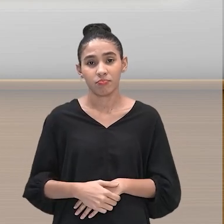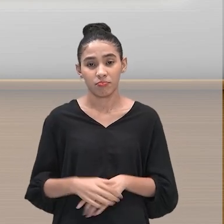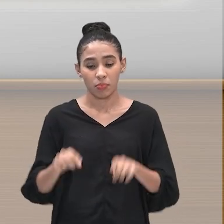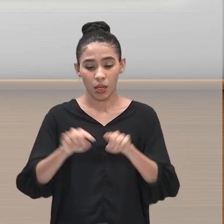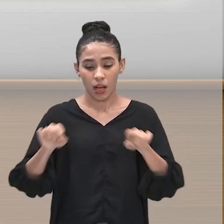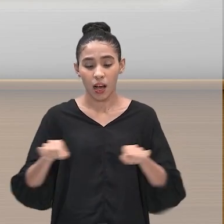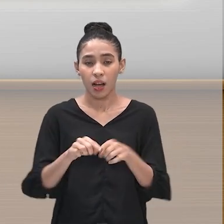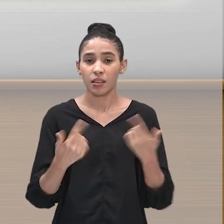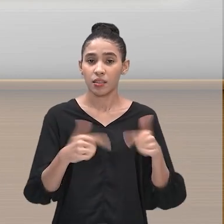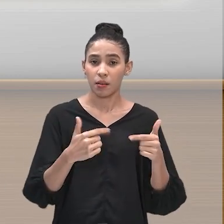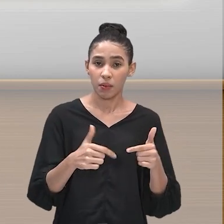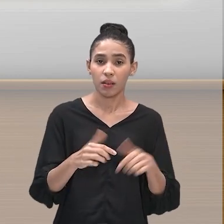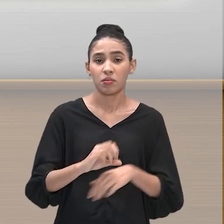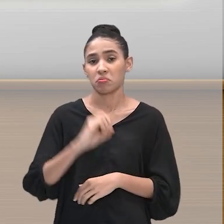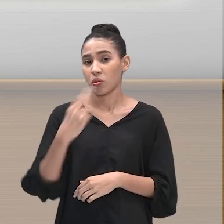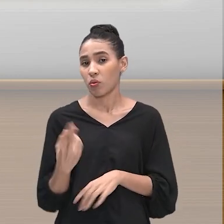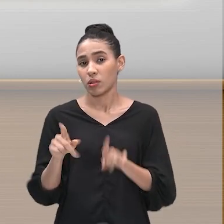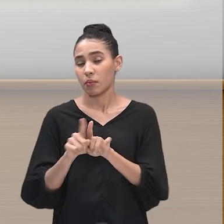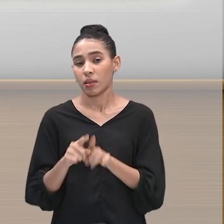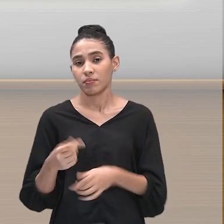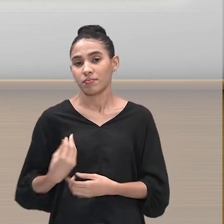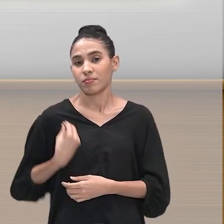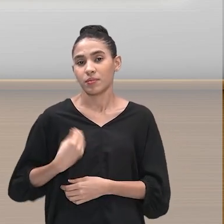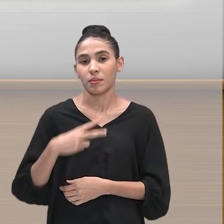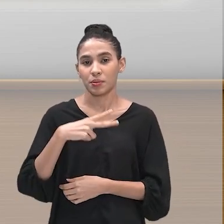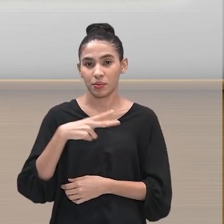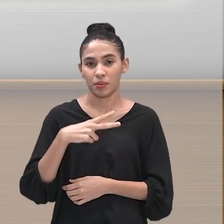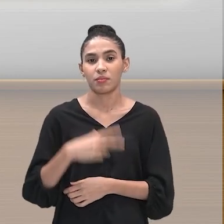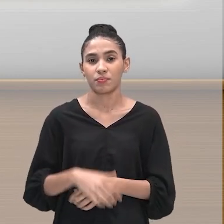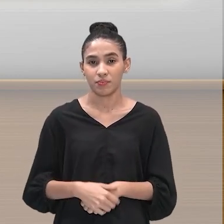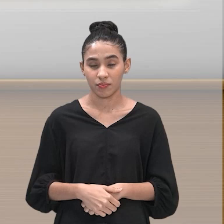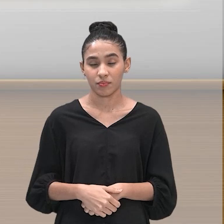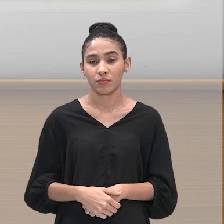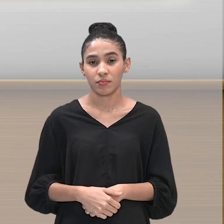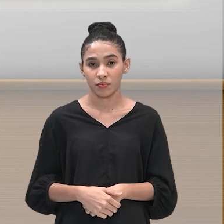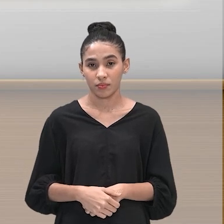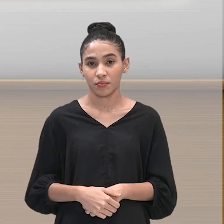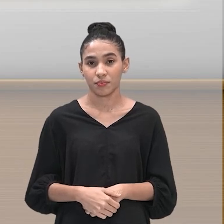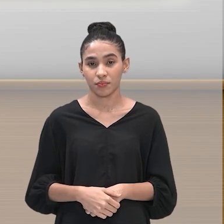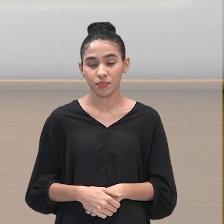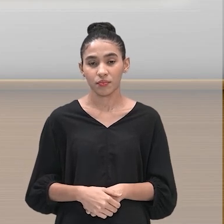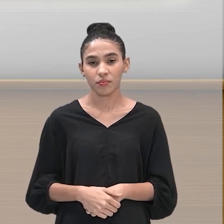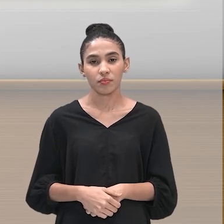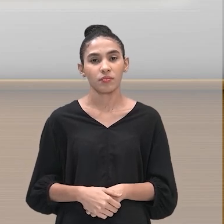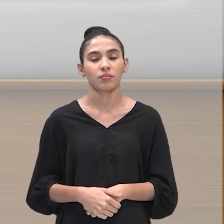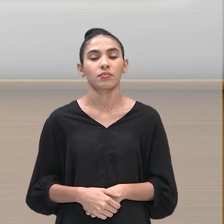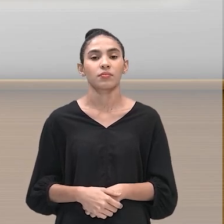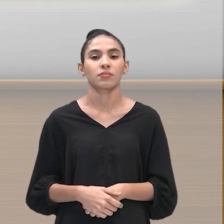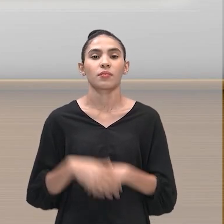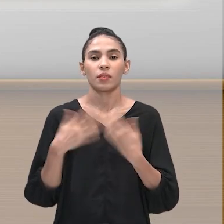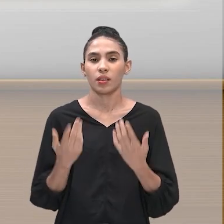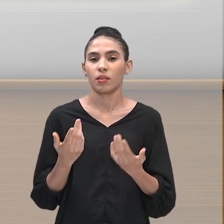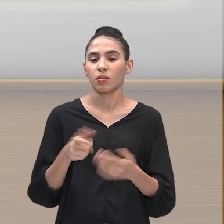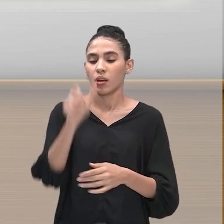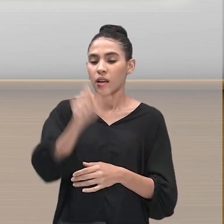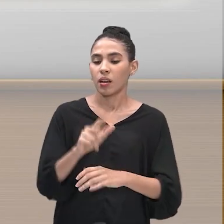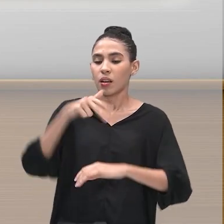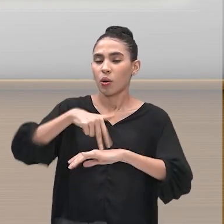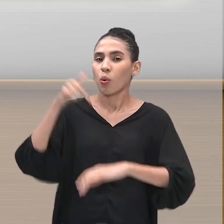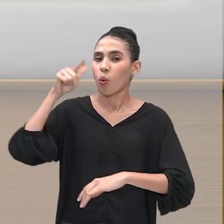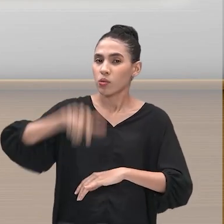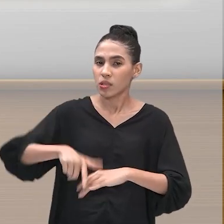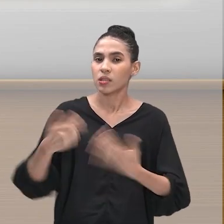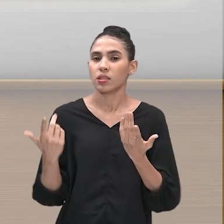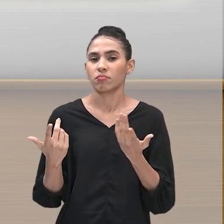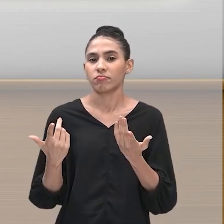do mercado de trabalho ou na sua vida pessoal também, tá? E aí, para que a gente tenha esse protagonismo, você comece a perceber